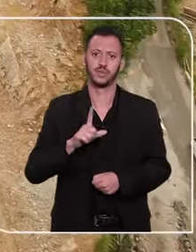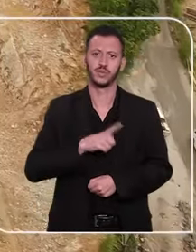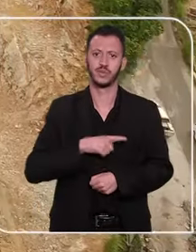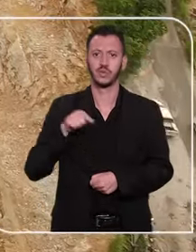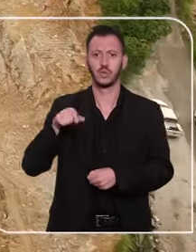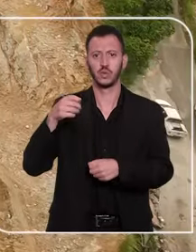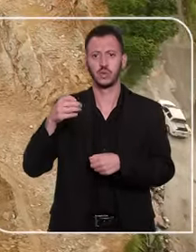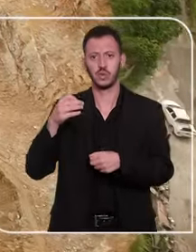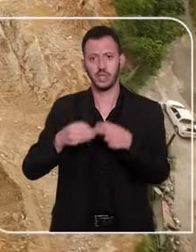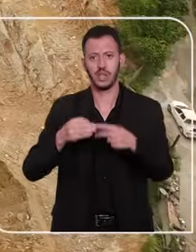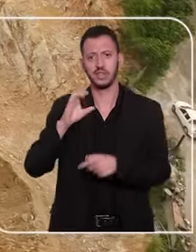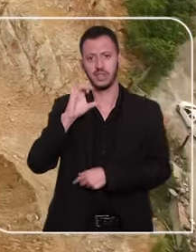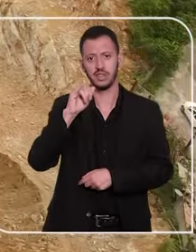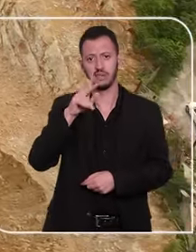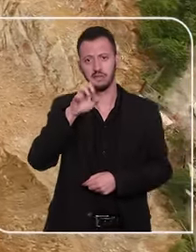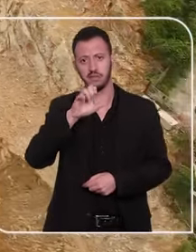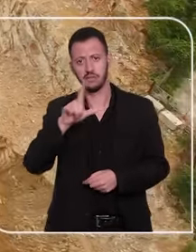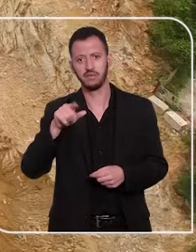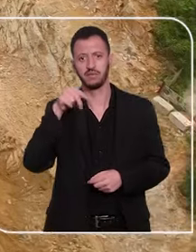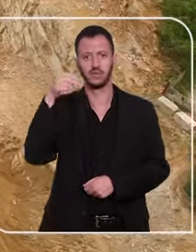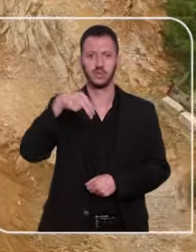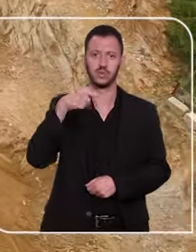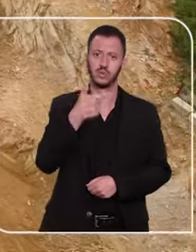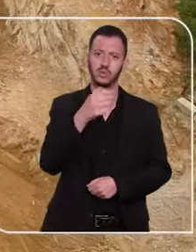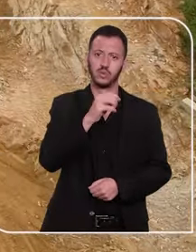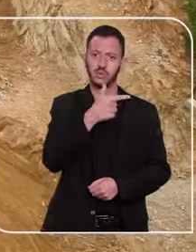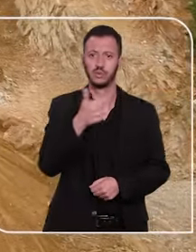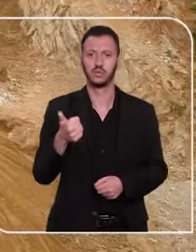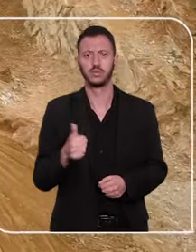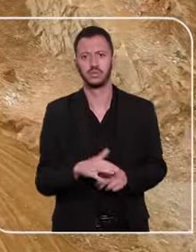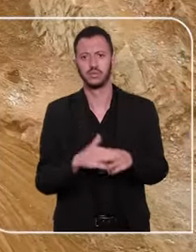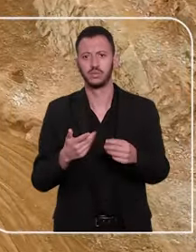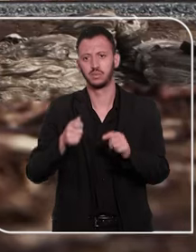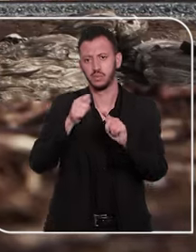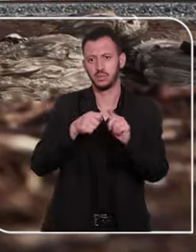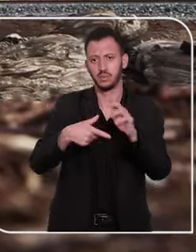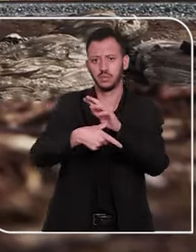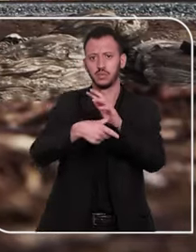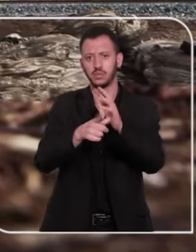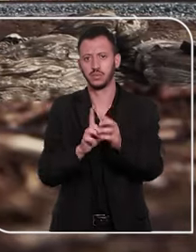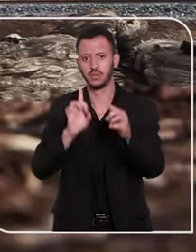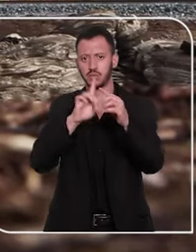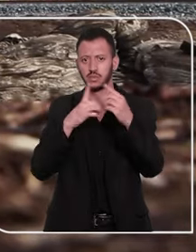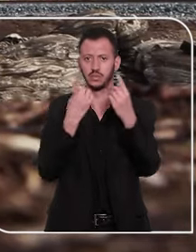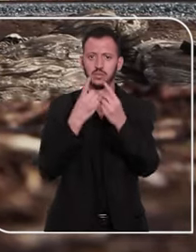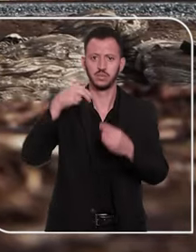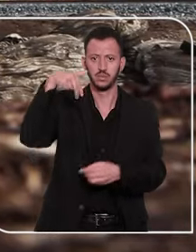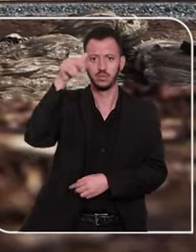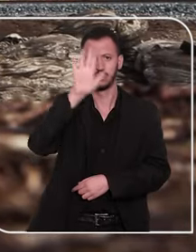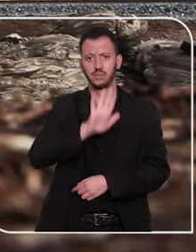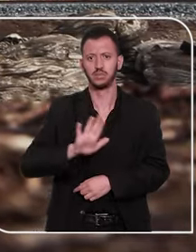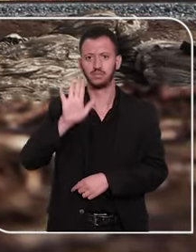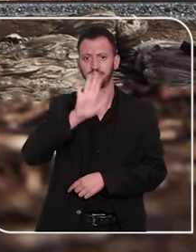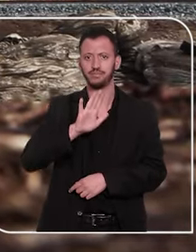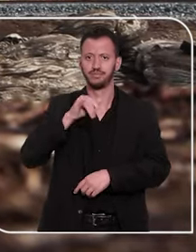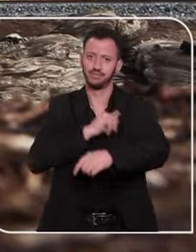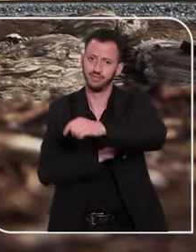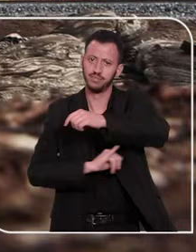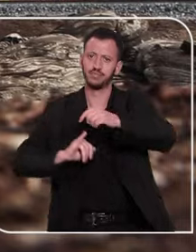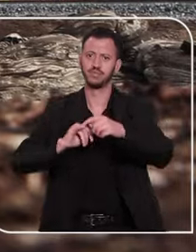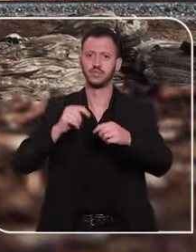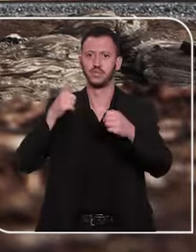20ª Vara Cível de Recife e Pernambuco em novembro de 2021 porém meses antes o departamento Nacional de